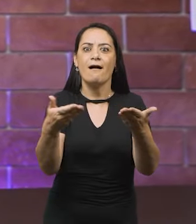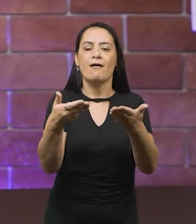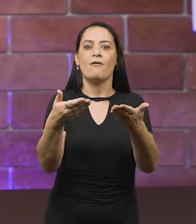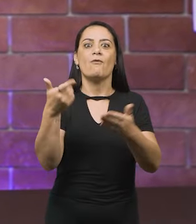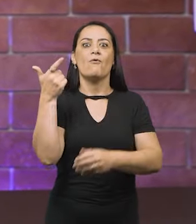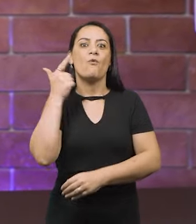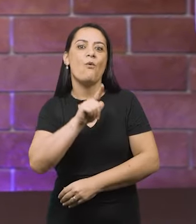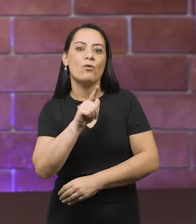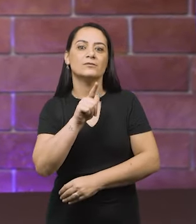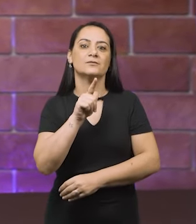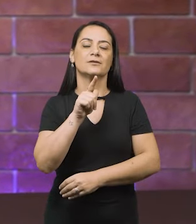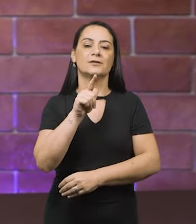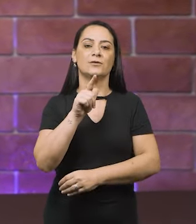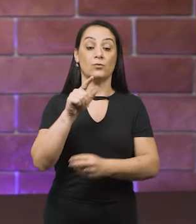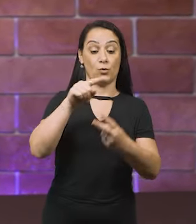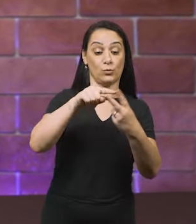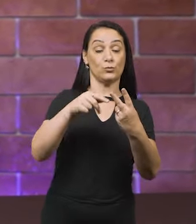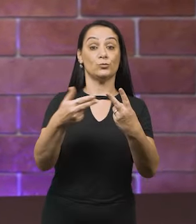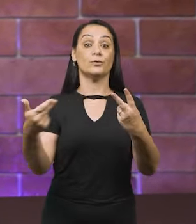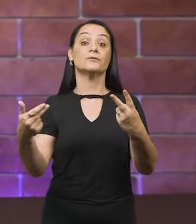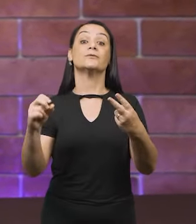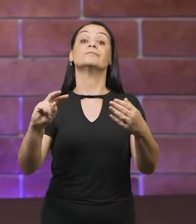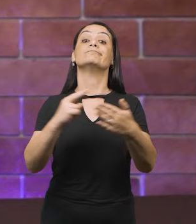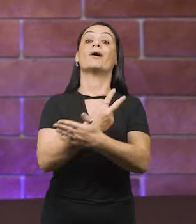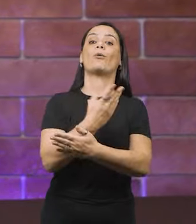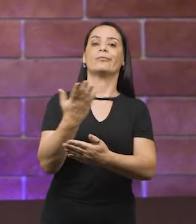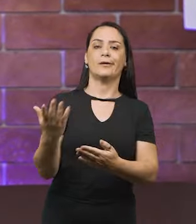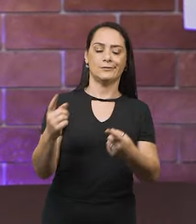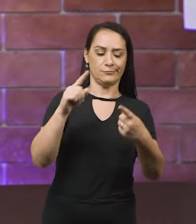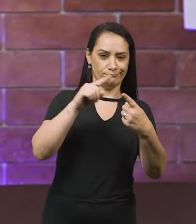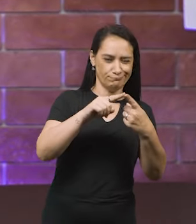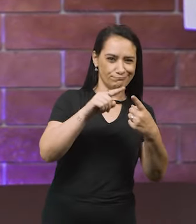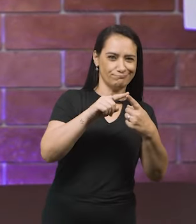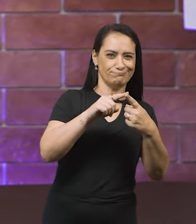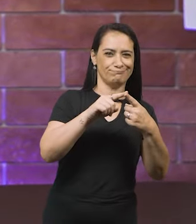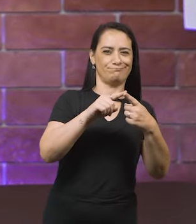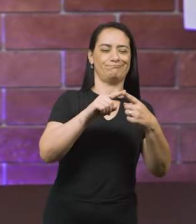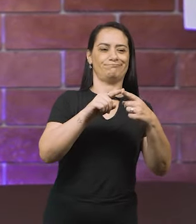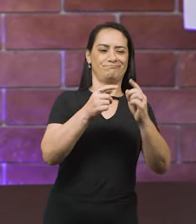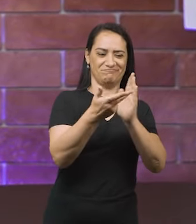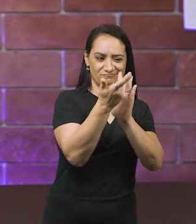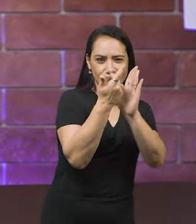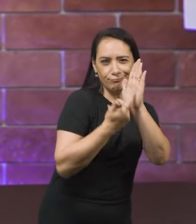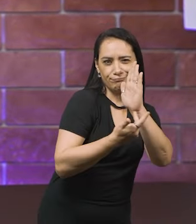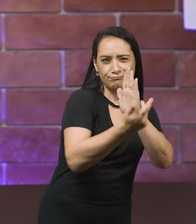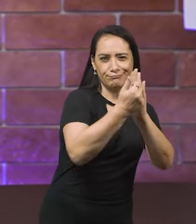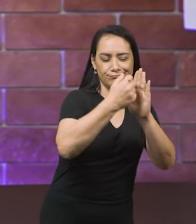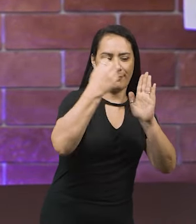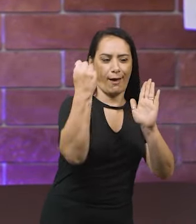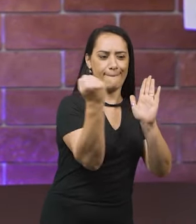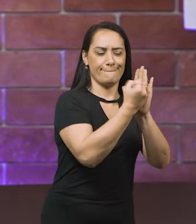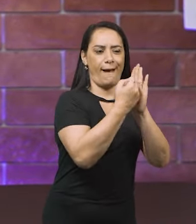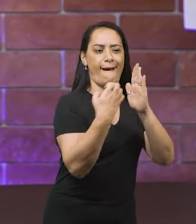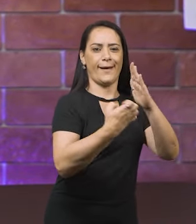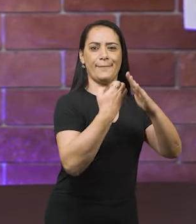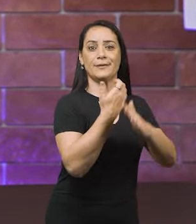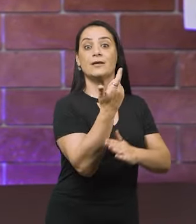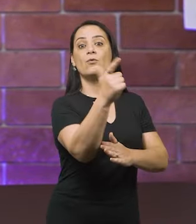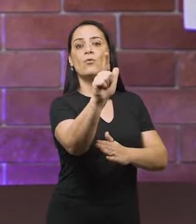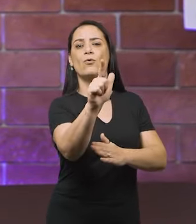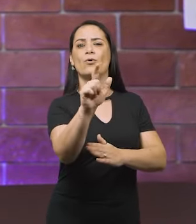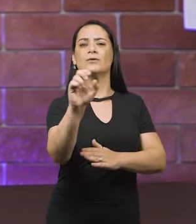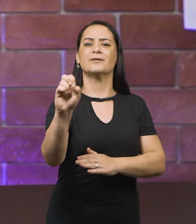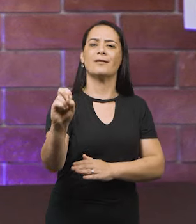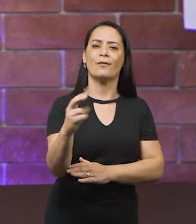você acabou de ter, você se depara com dois cenários. Imagens com marca d'água de outras empresas